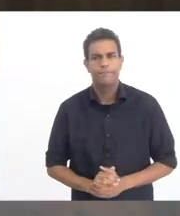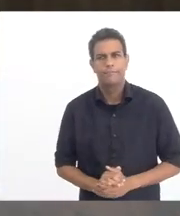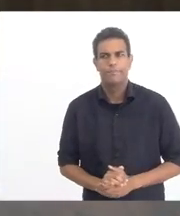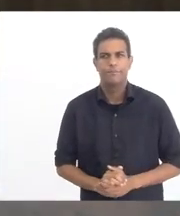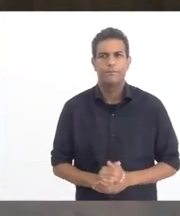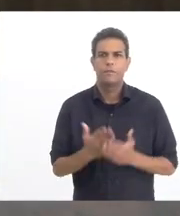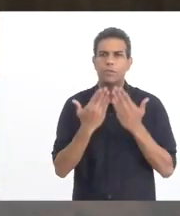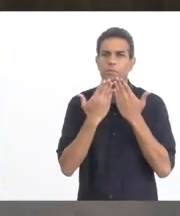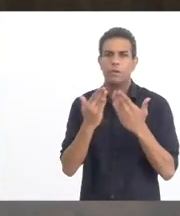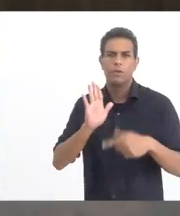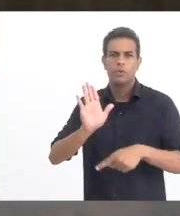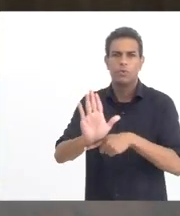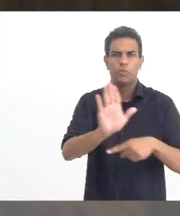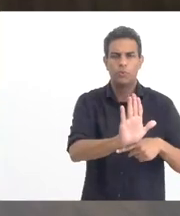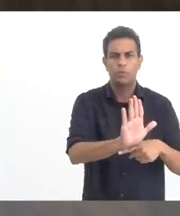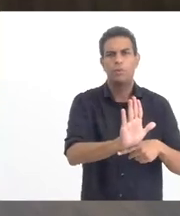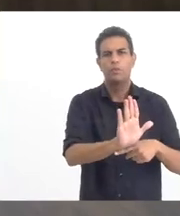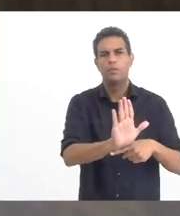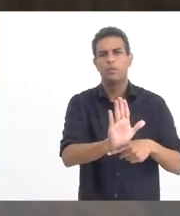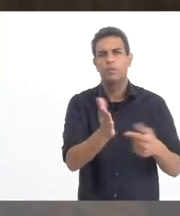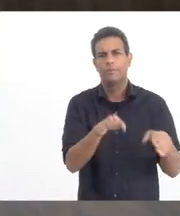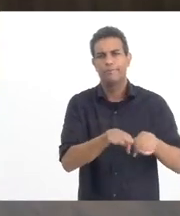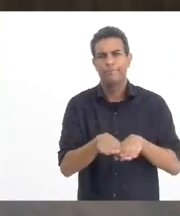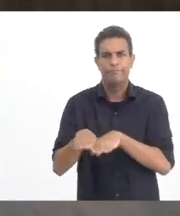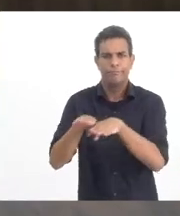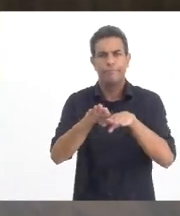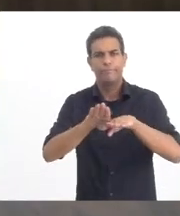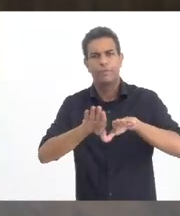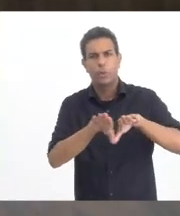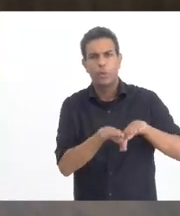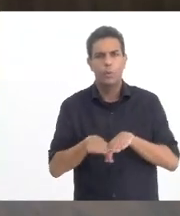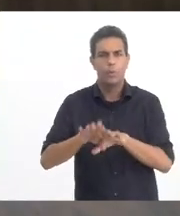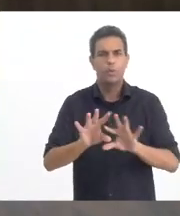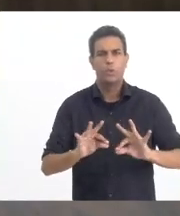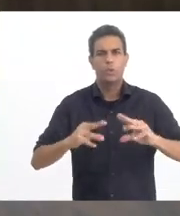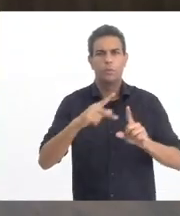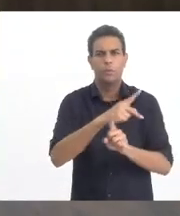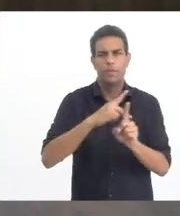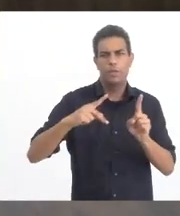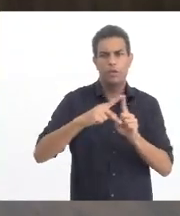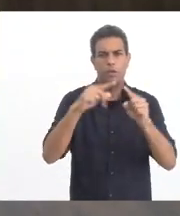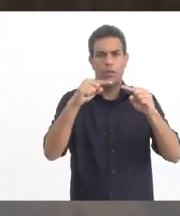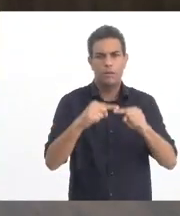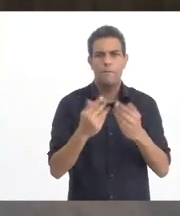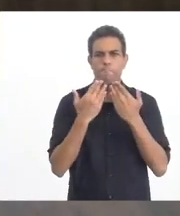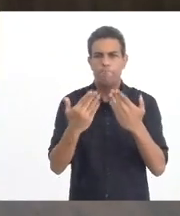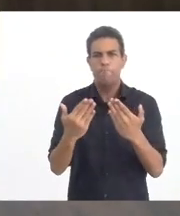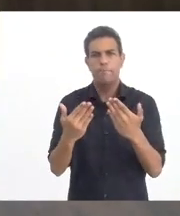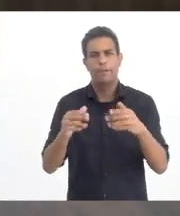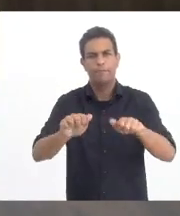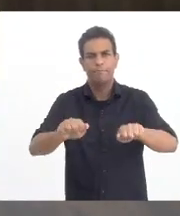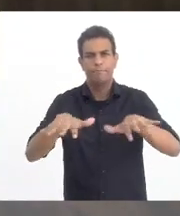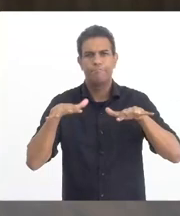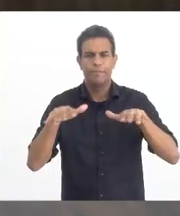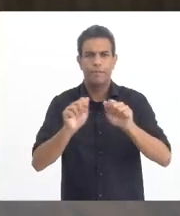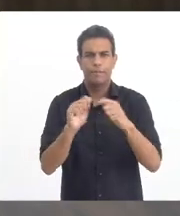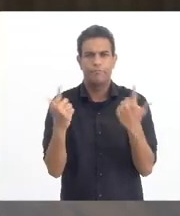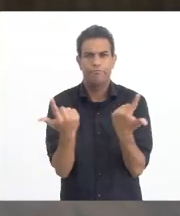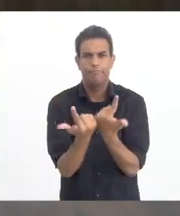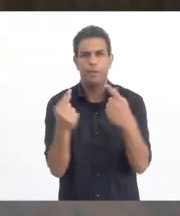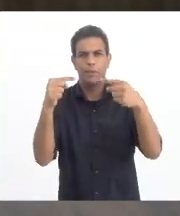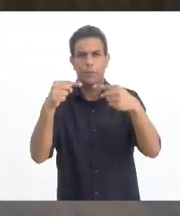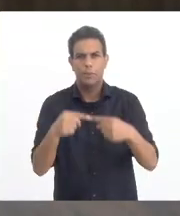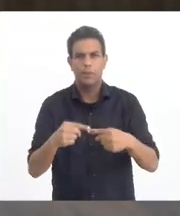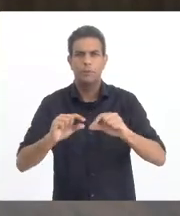a sua ajuda em relação à paridade, à integralidade para todas as pensionistas. E quero pedir ao parlamento que